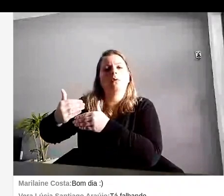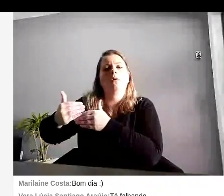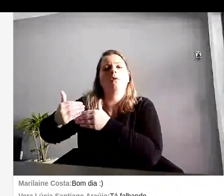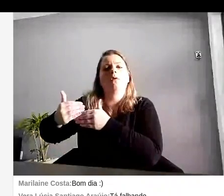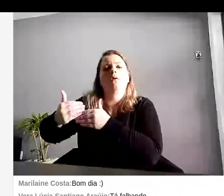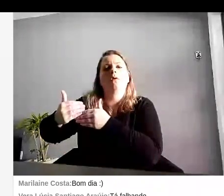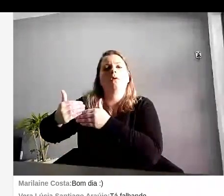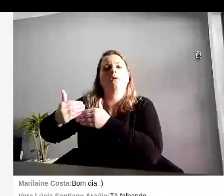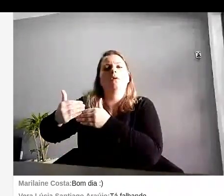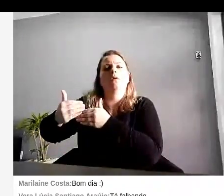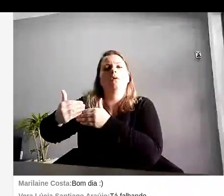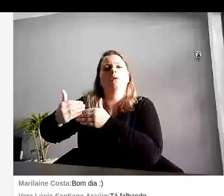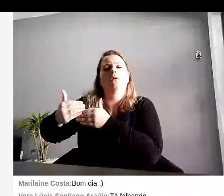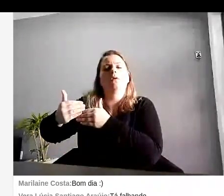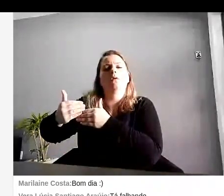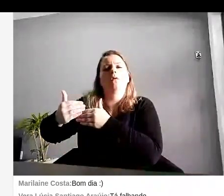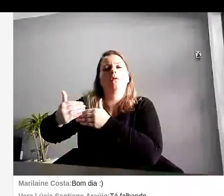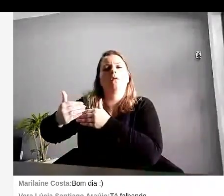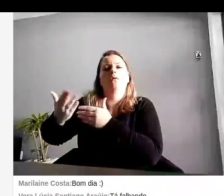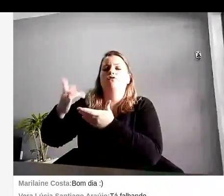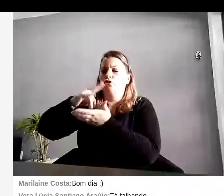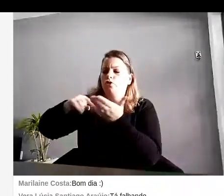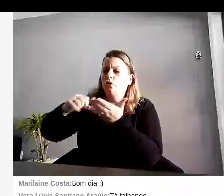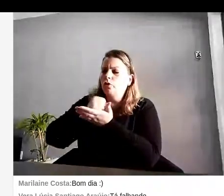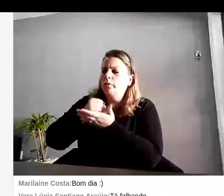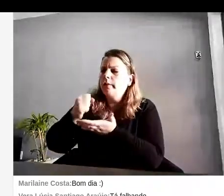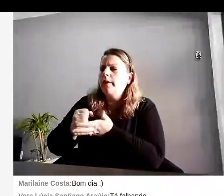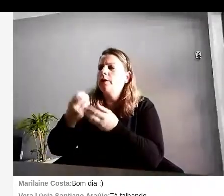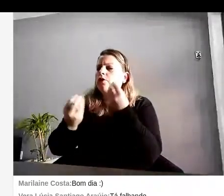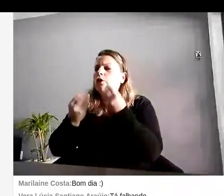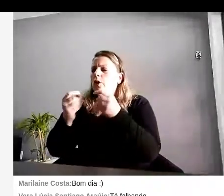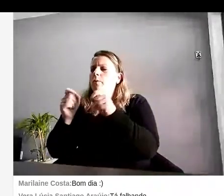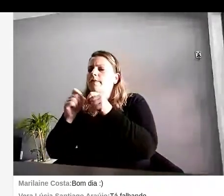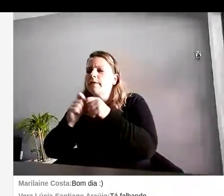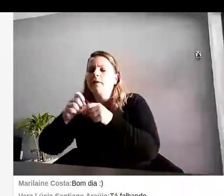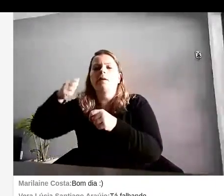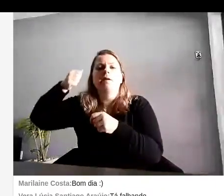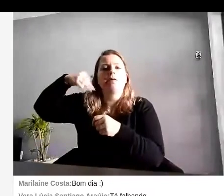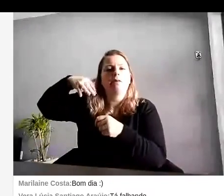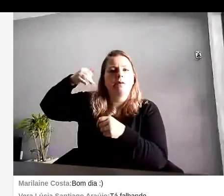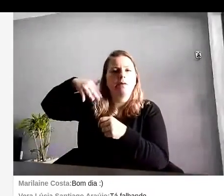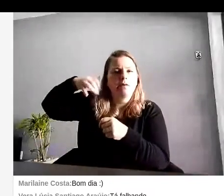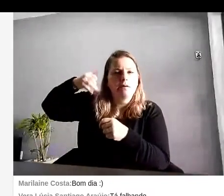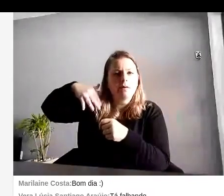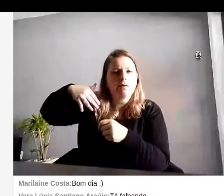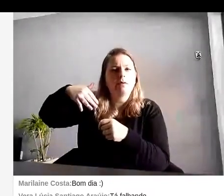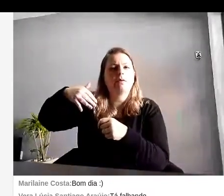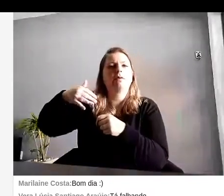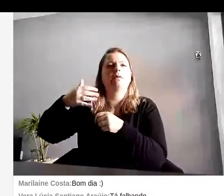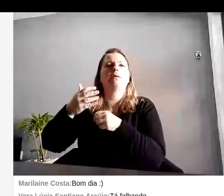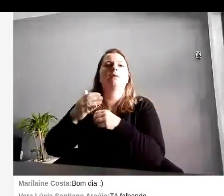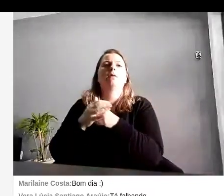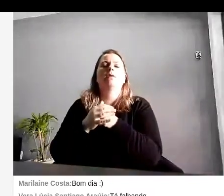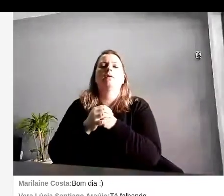do documento, da audiodescrição, do desenvolvimento da audiodescrição,